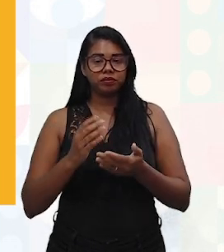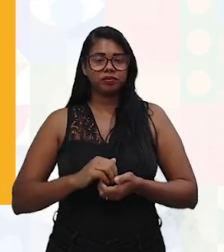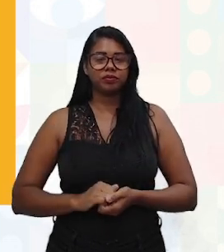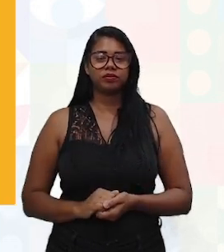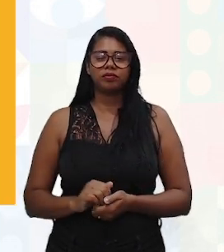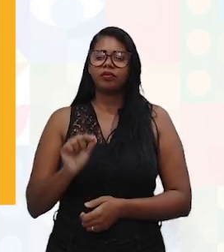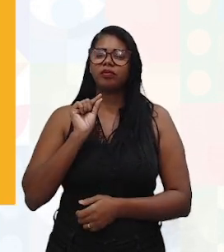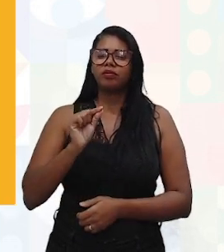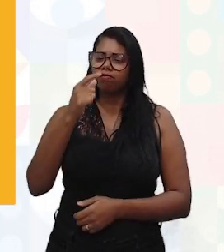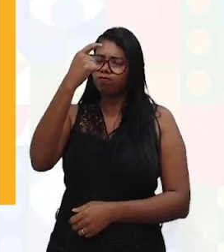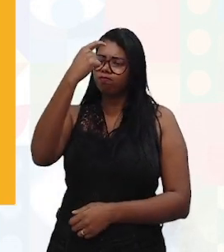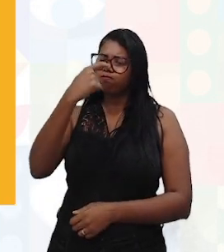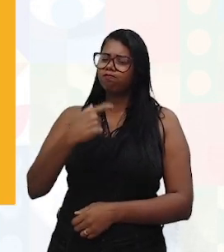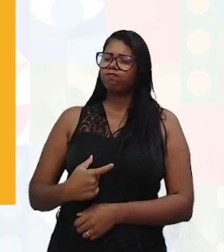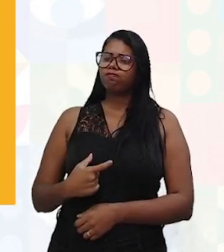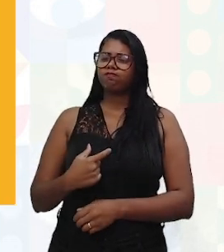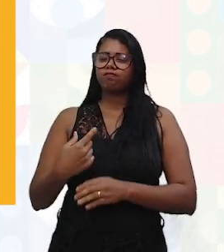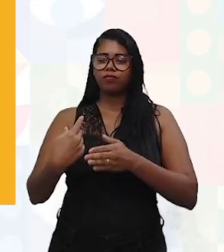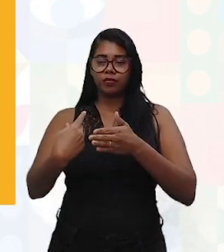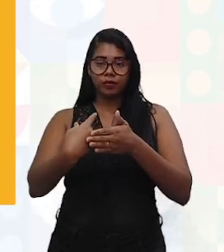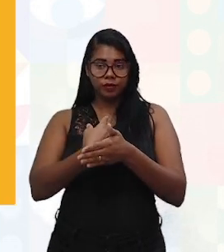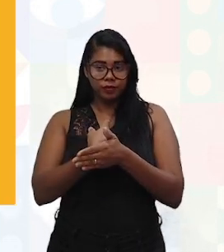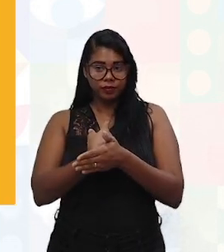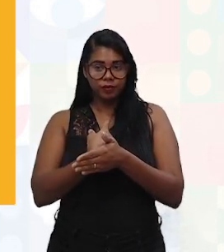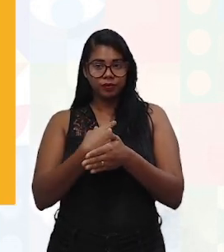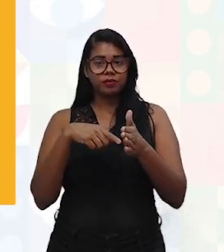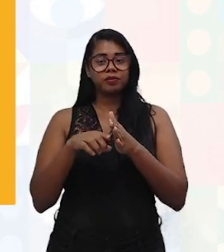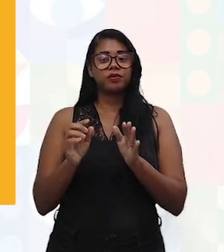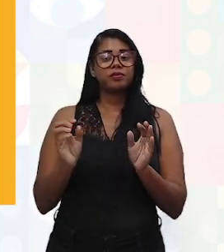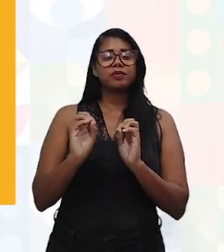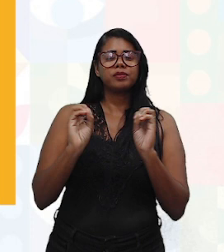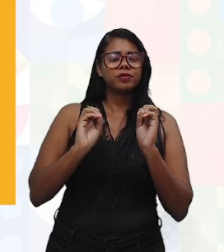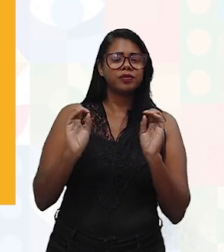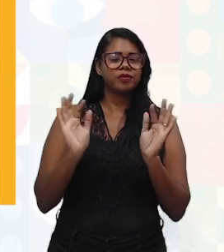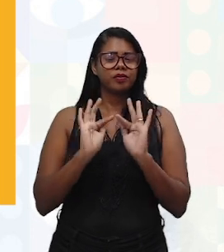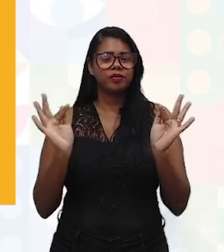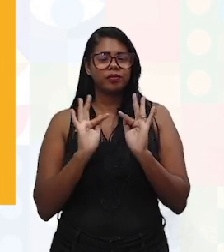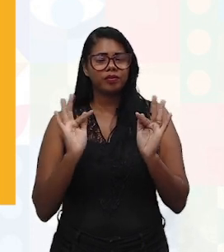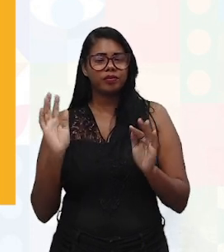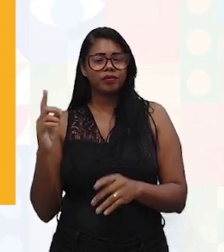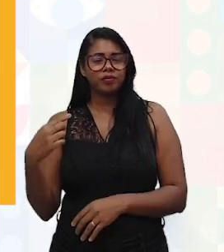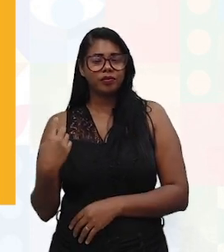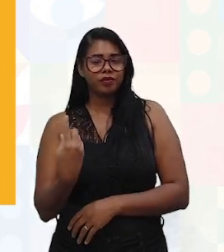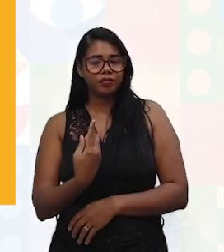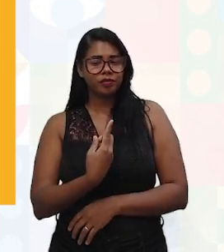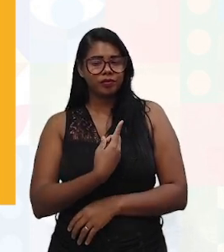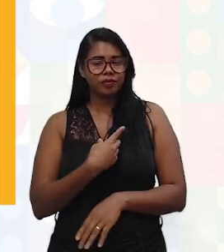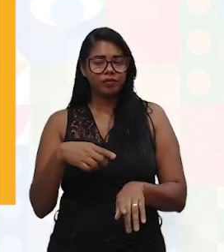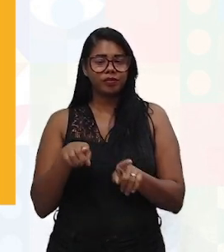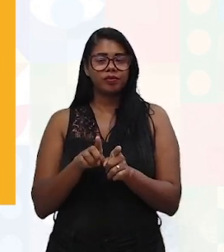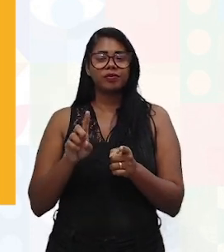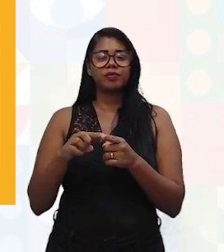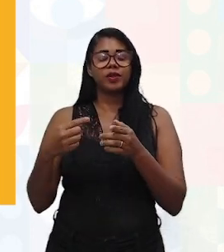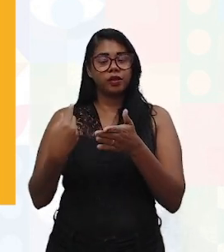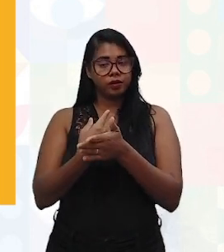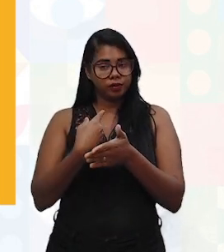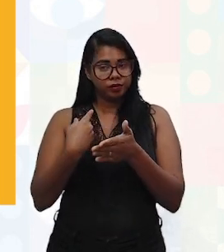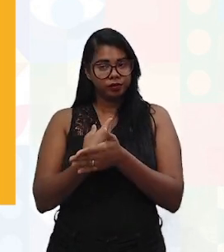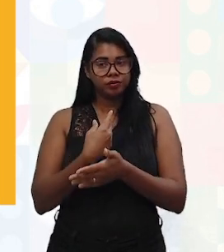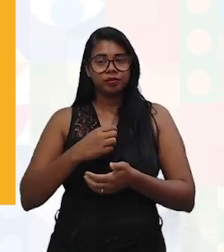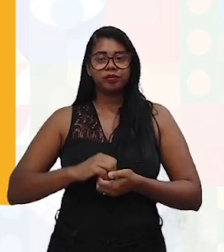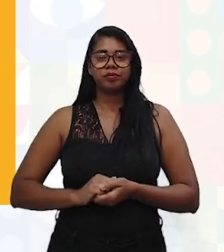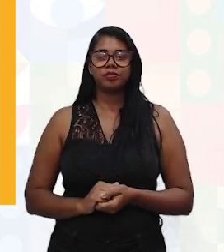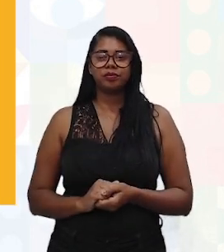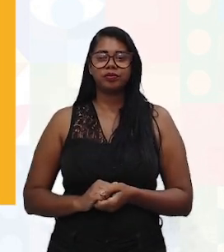quem sou eu? E essa pergunta aparentemente simples, mas ela traz na gente muitos questionamentos,